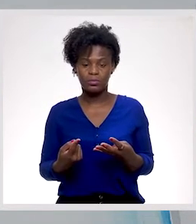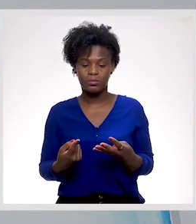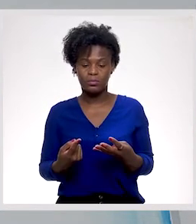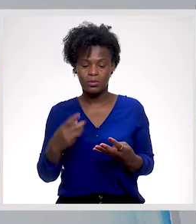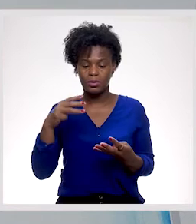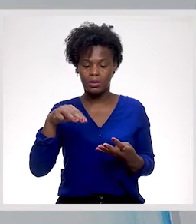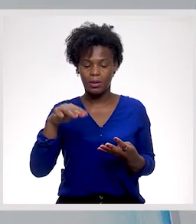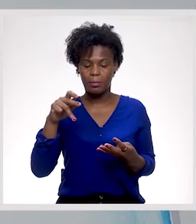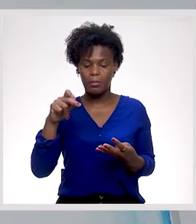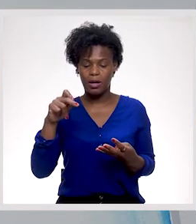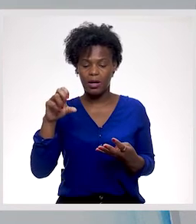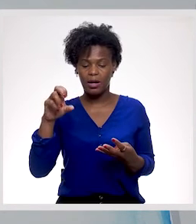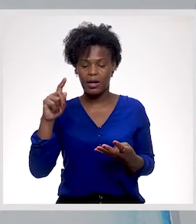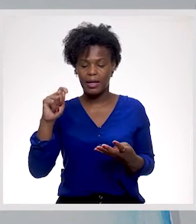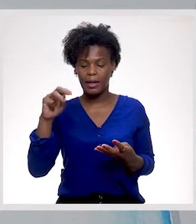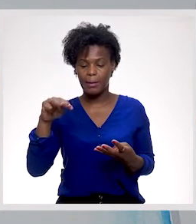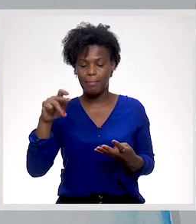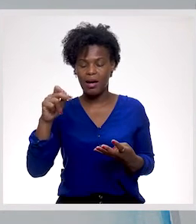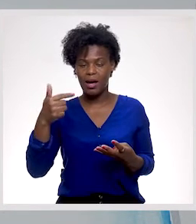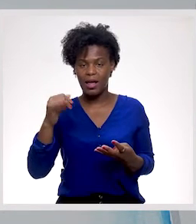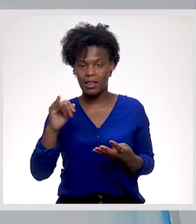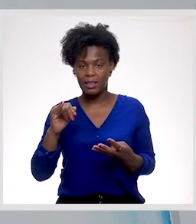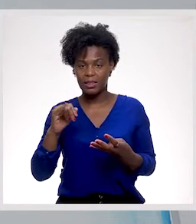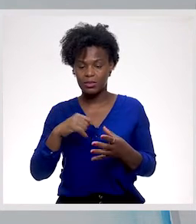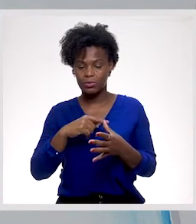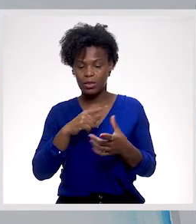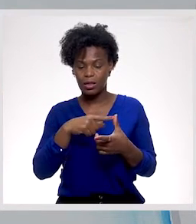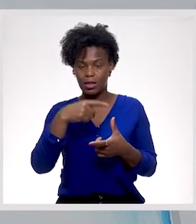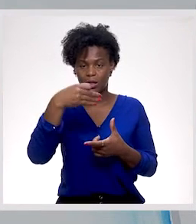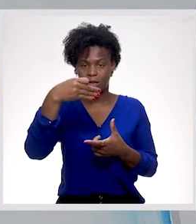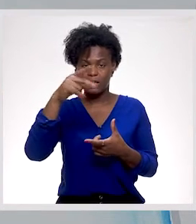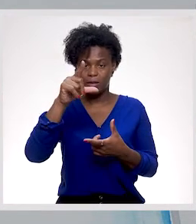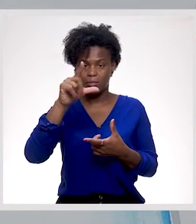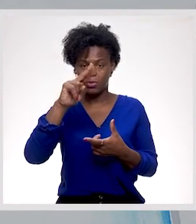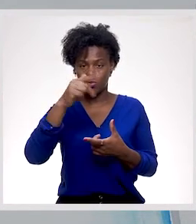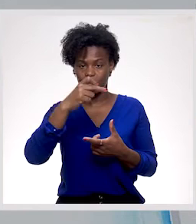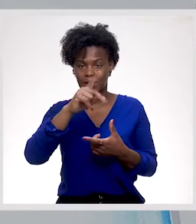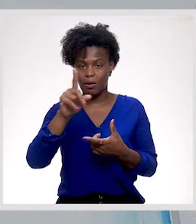Makemake. 5 astros. Plutão, Ceres,